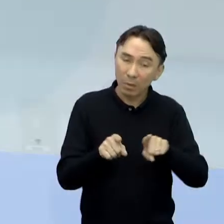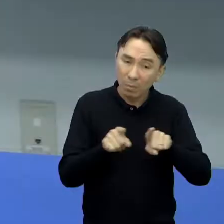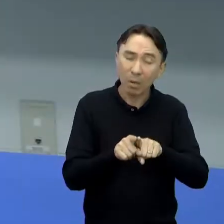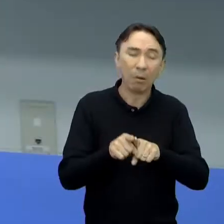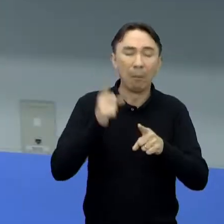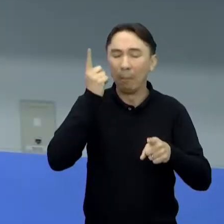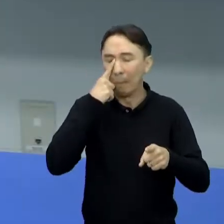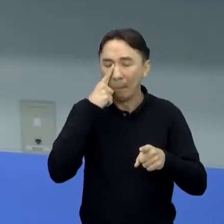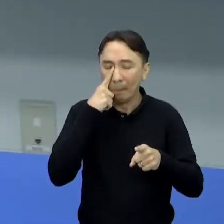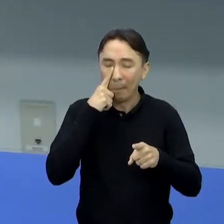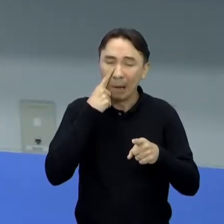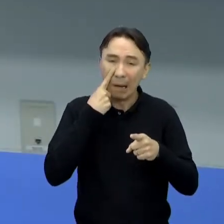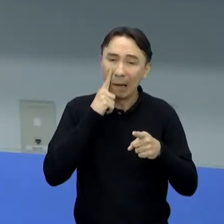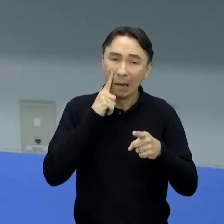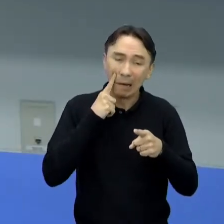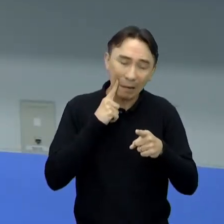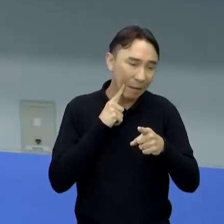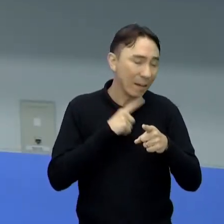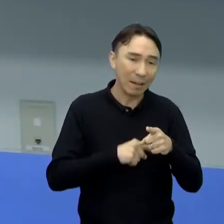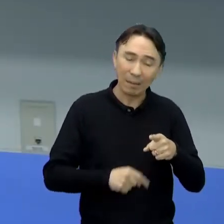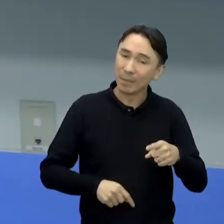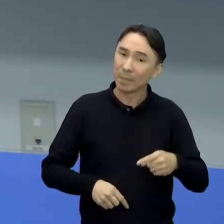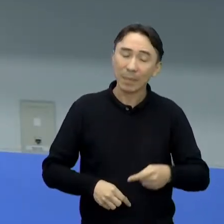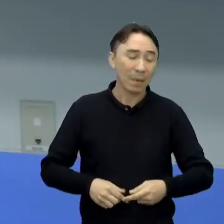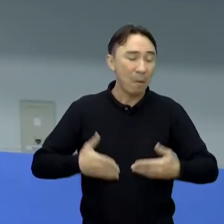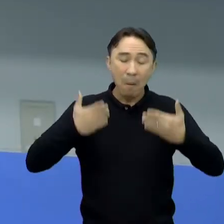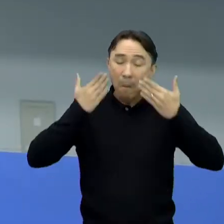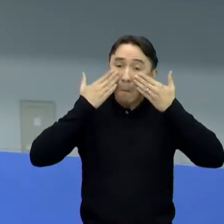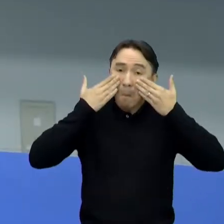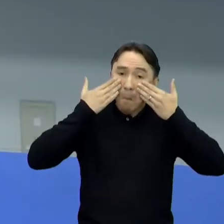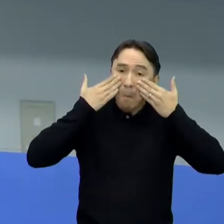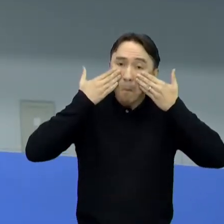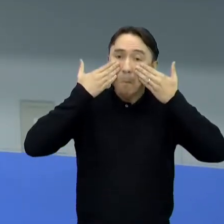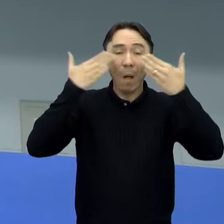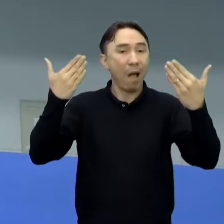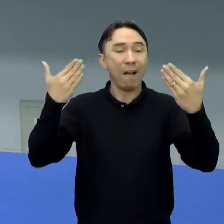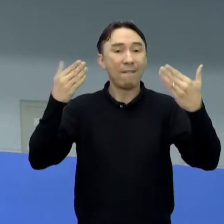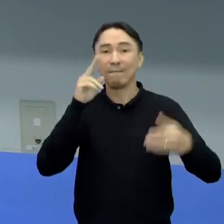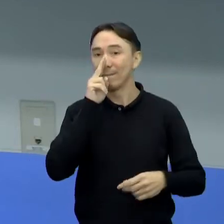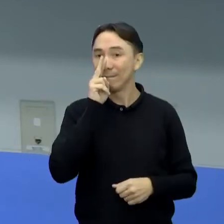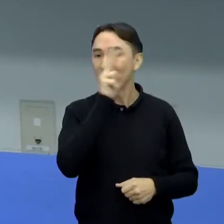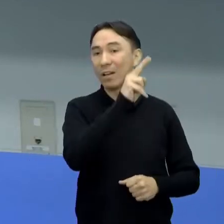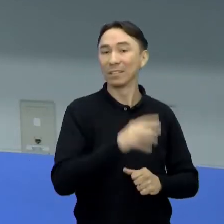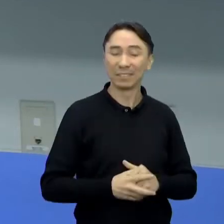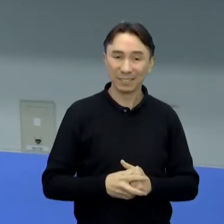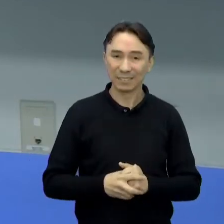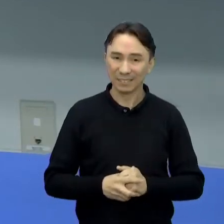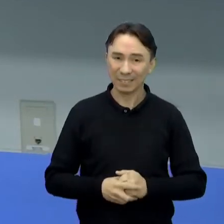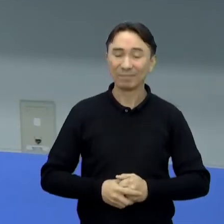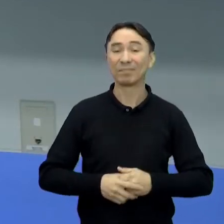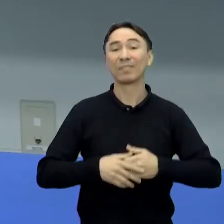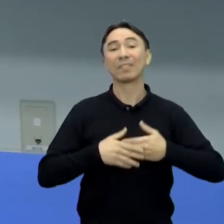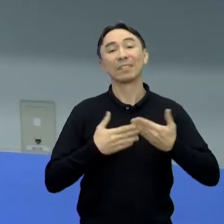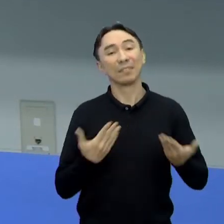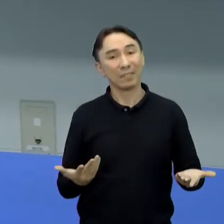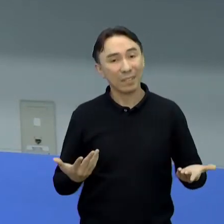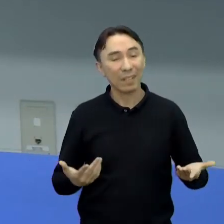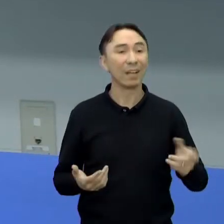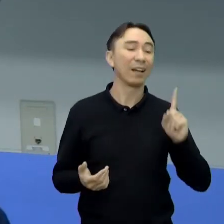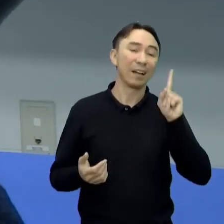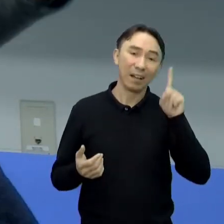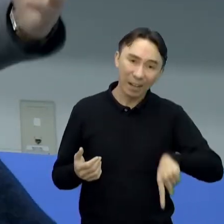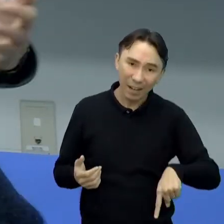forma muito mais expressiva do que se fosse no plano individual. Então nós temos aí um aspecto